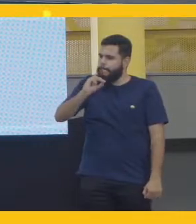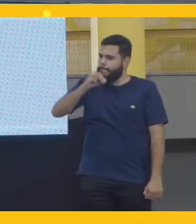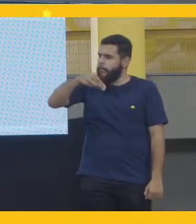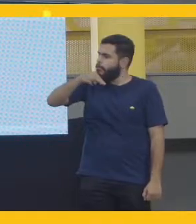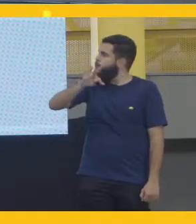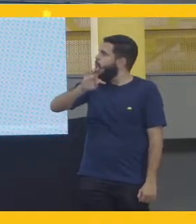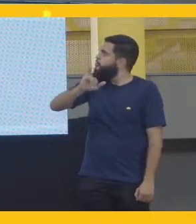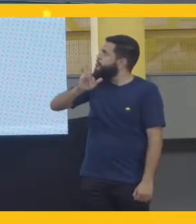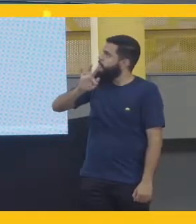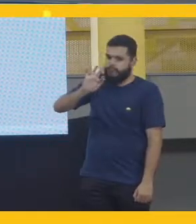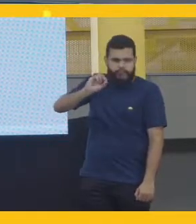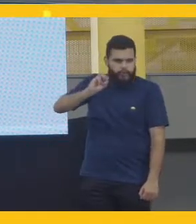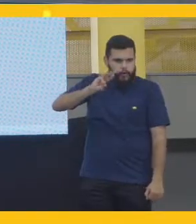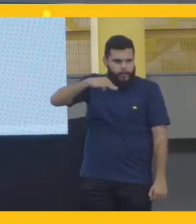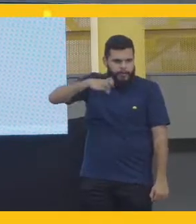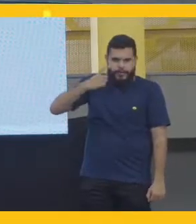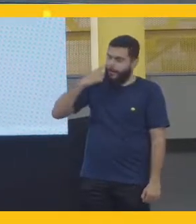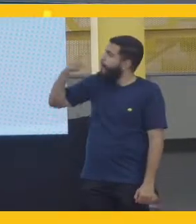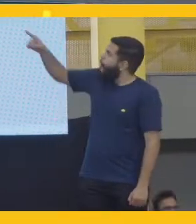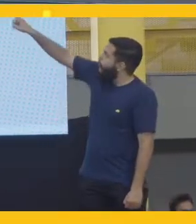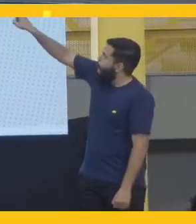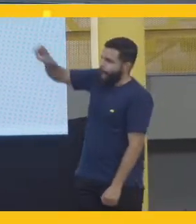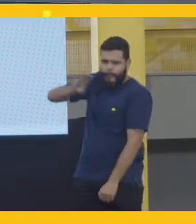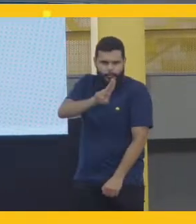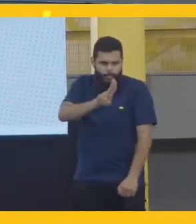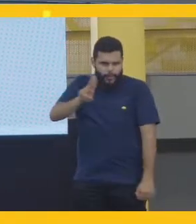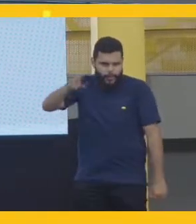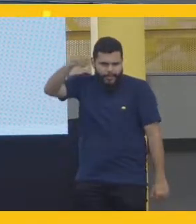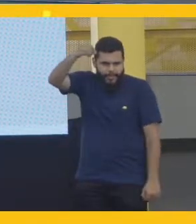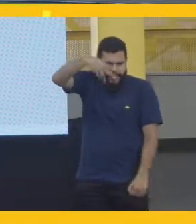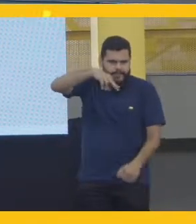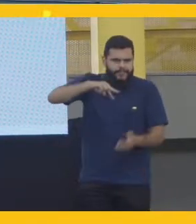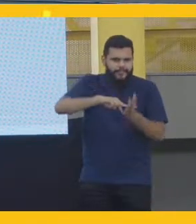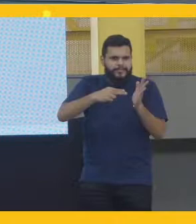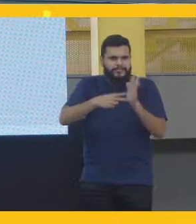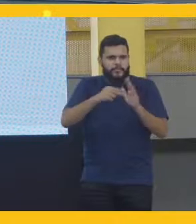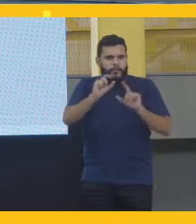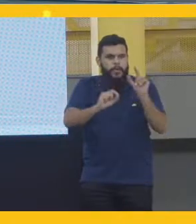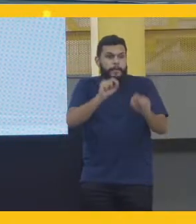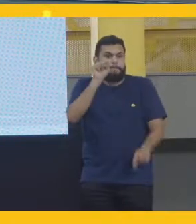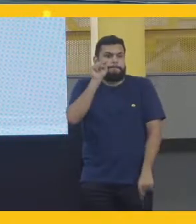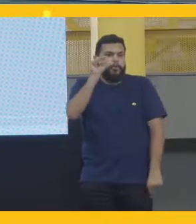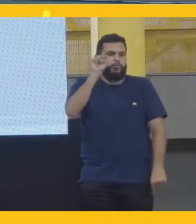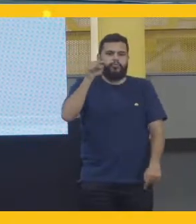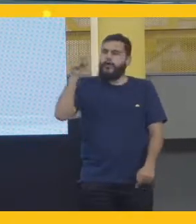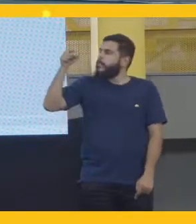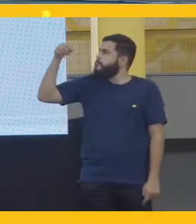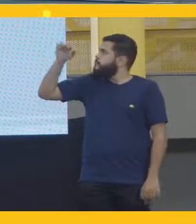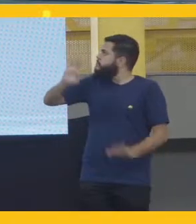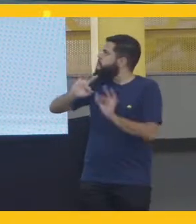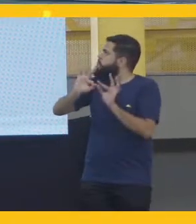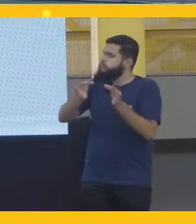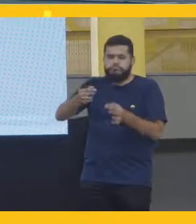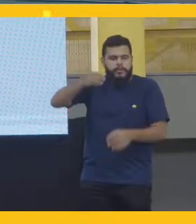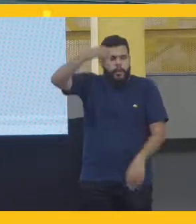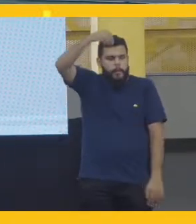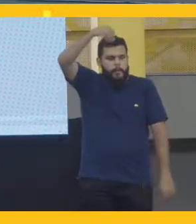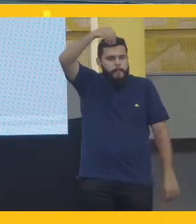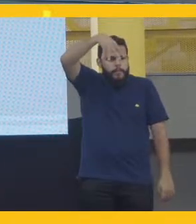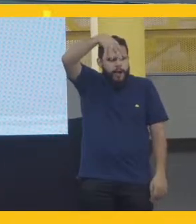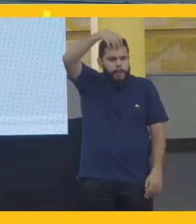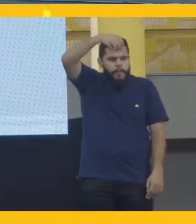nome horroroso é esse? Ponte me lembra a palavra ponto. Forme me lembra a palavra